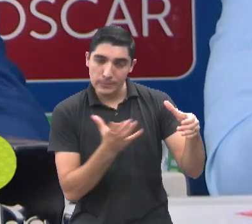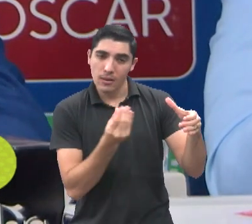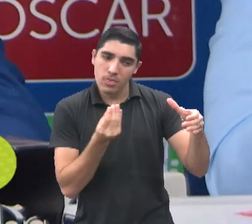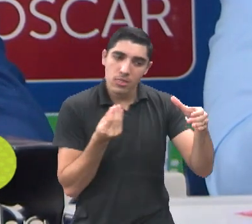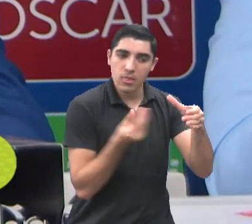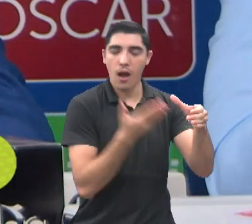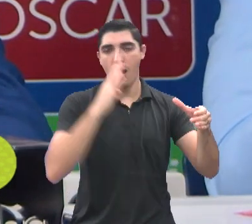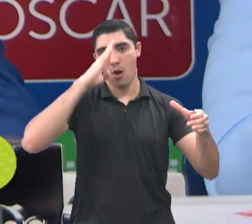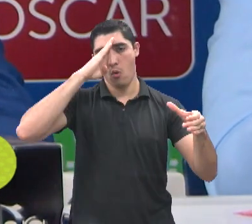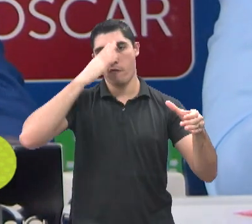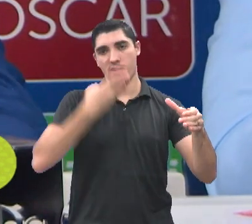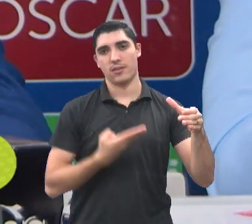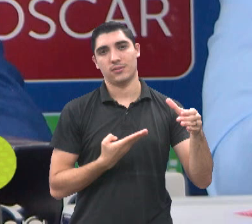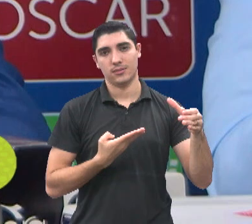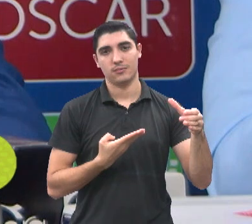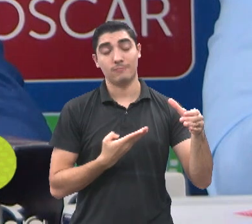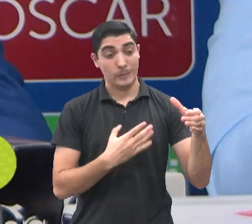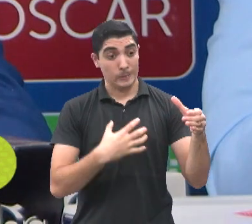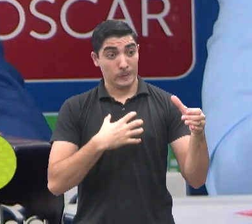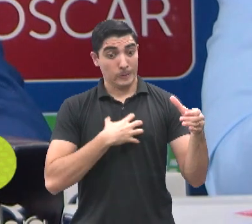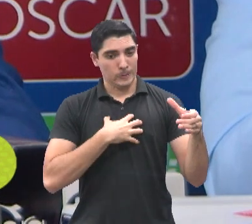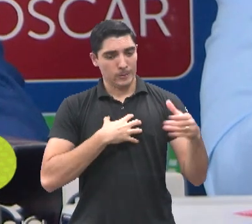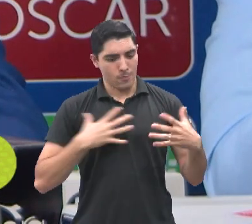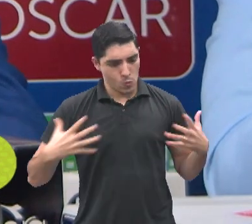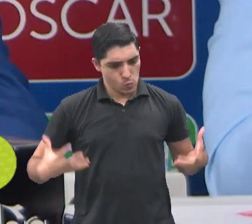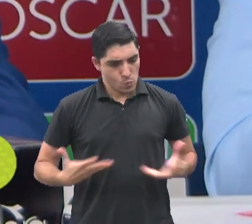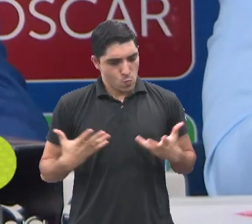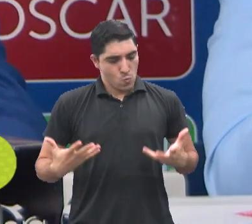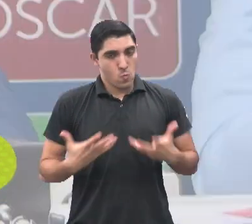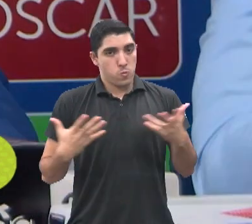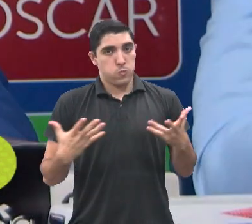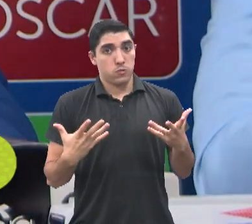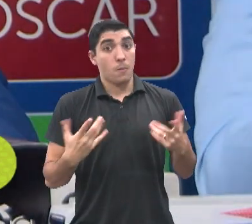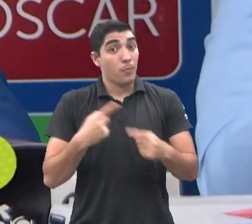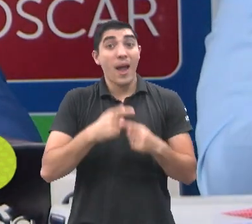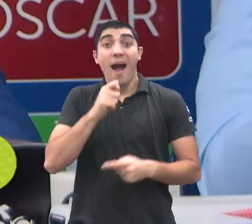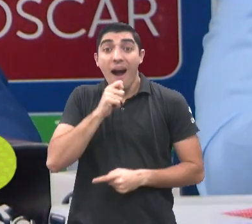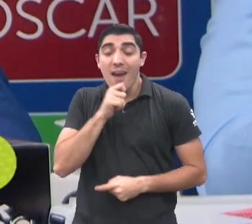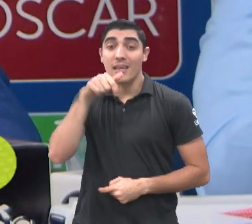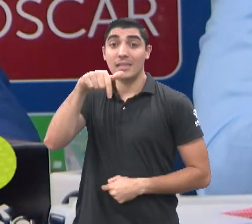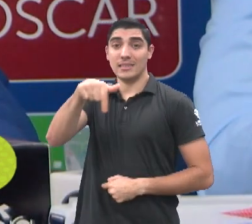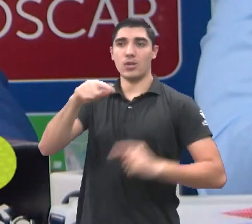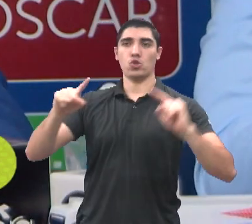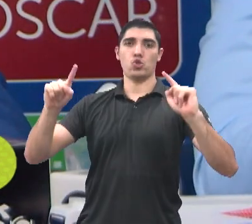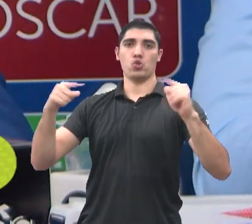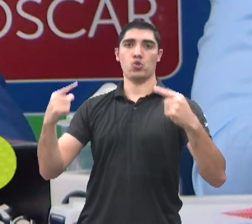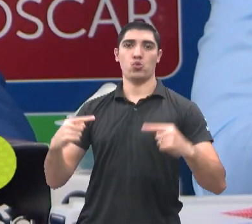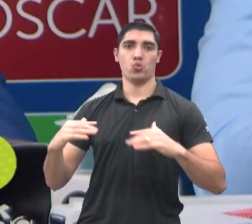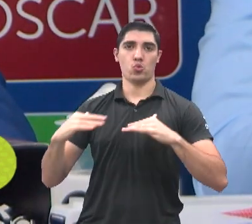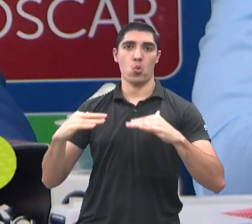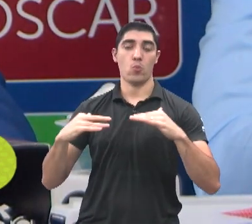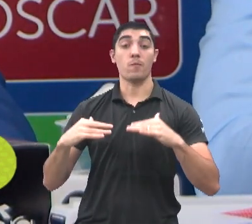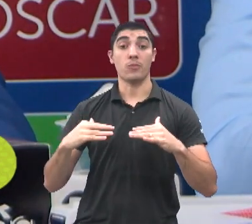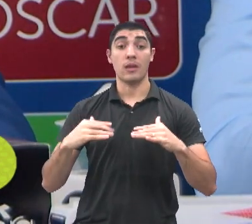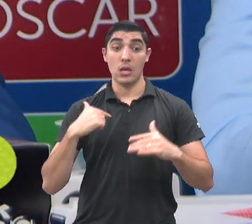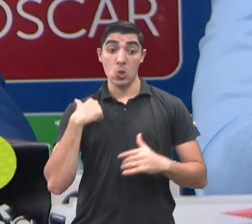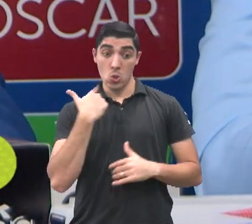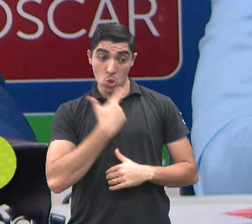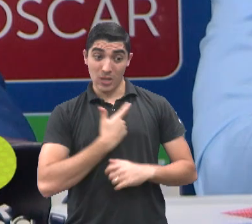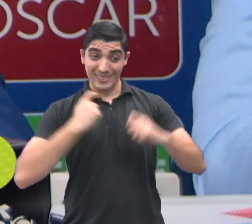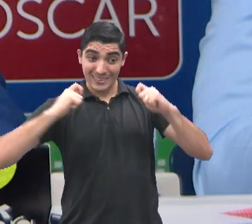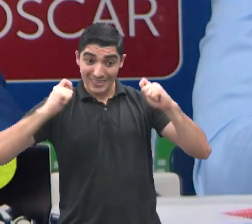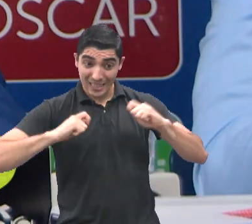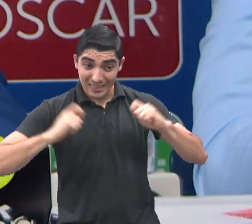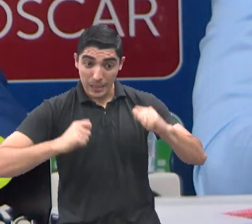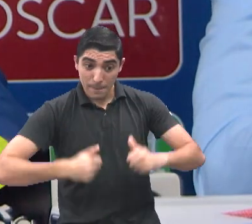dentro daquilo que nós temos para fazer nessas 7 decisões. Nós só melhoramos, nós só conseguimos